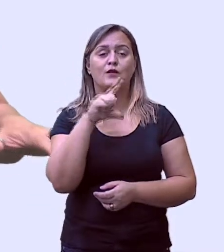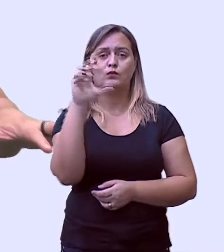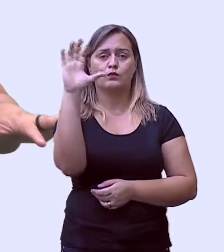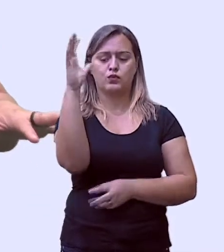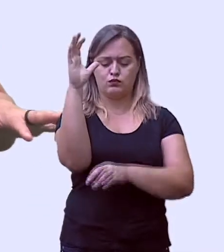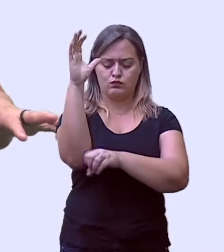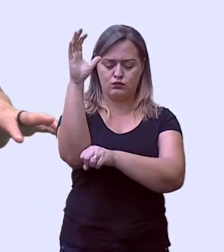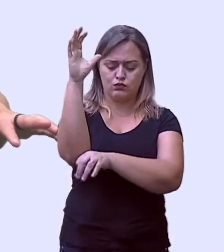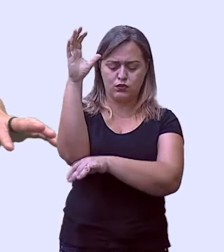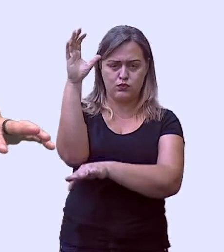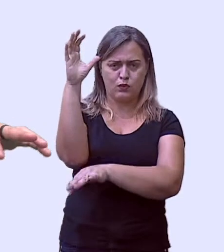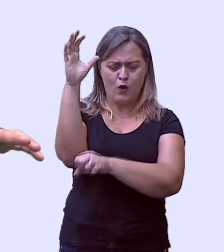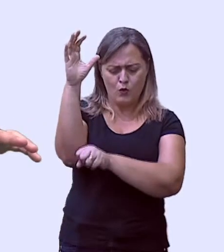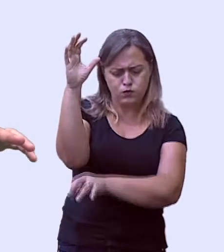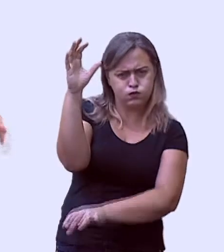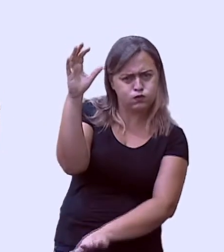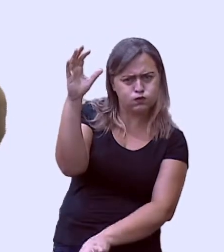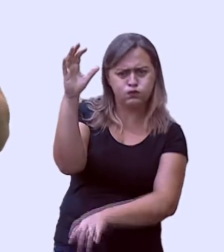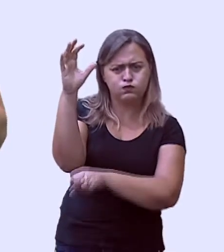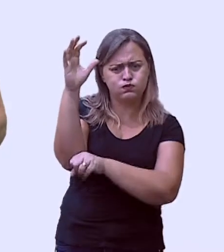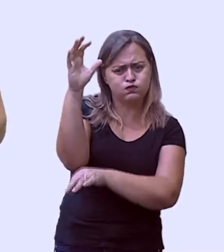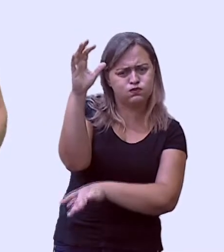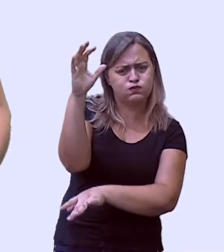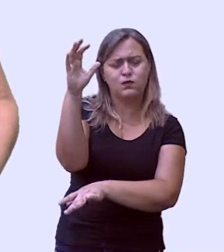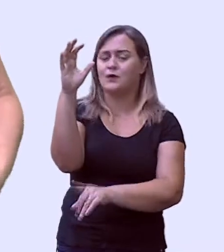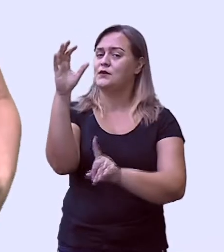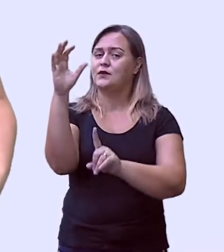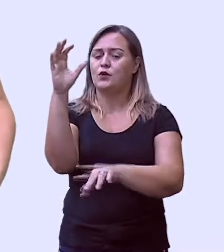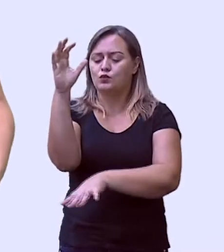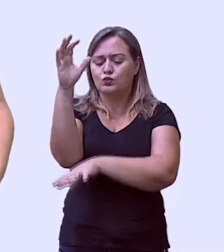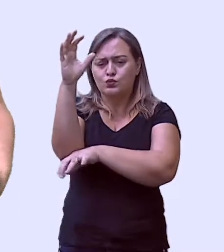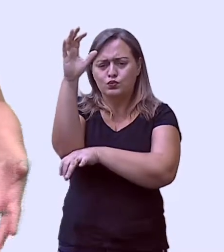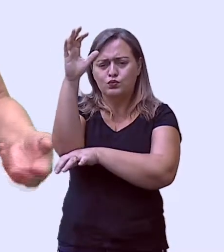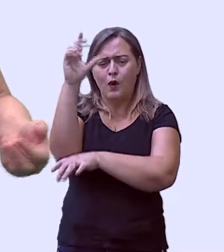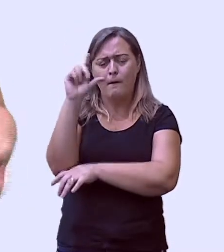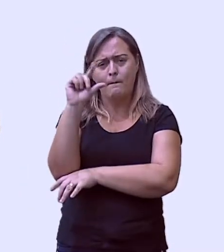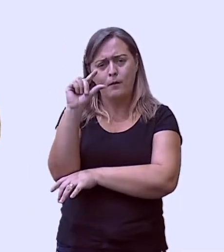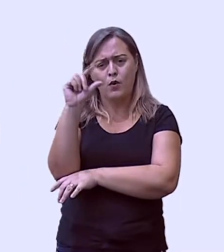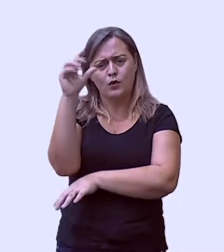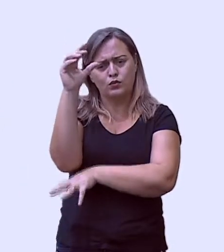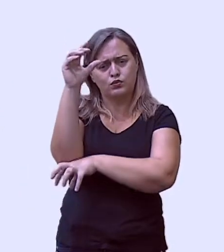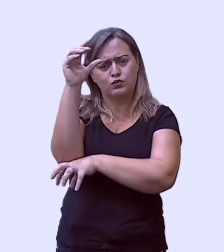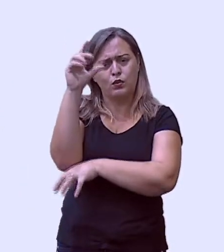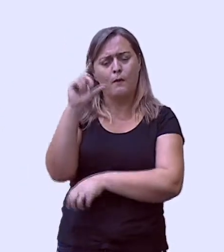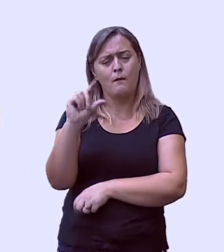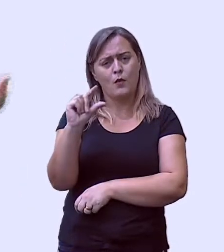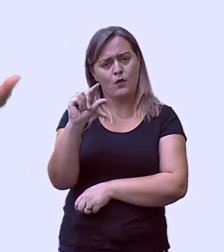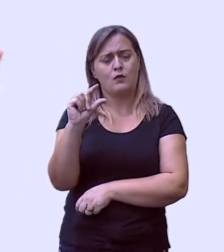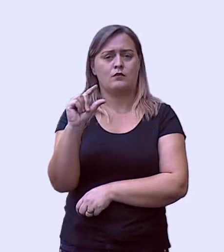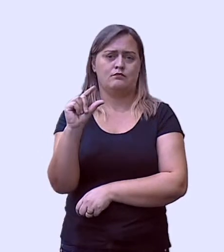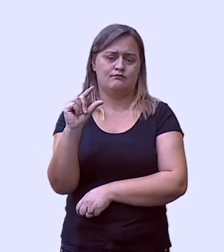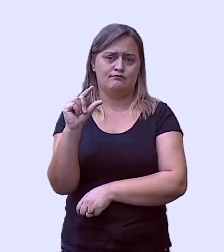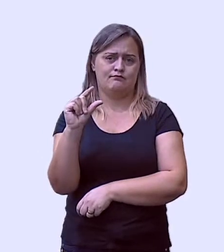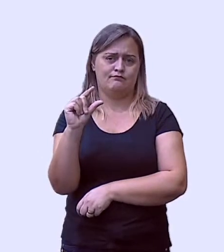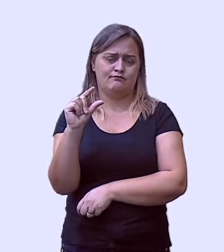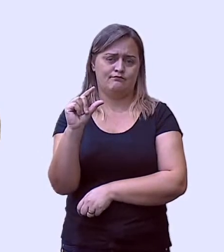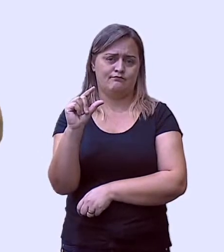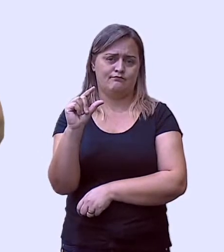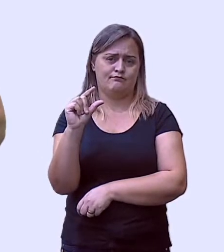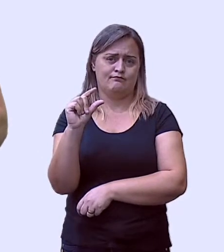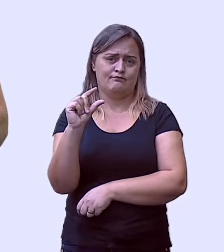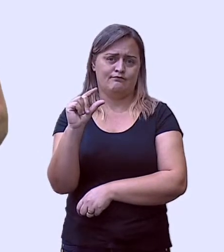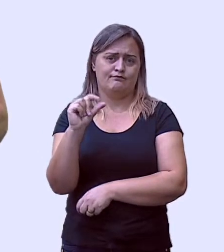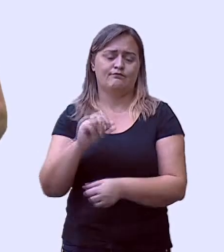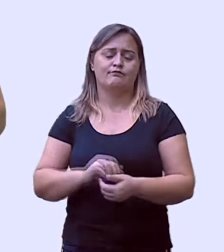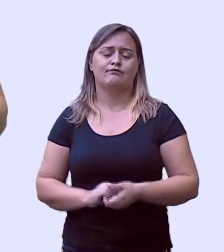estar mais próximas do solo e não tão profundas, o que isso pode causar para